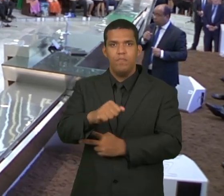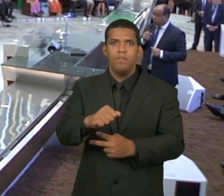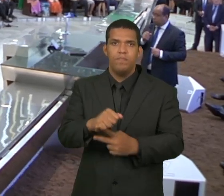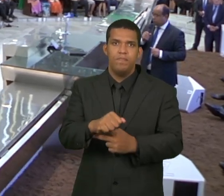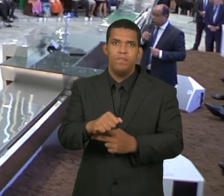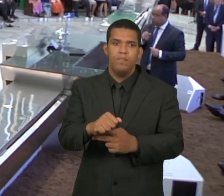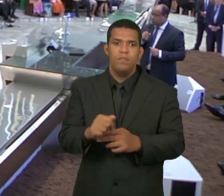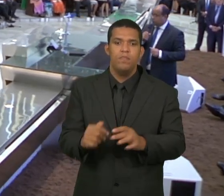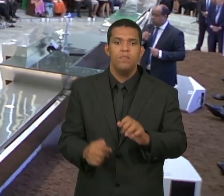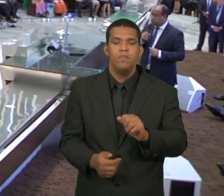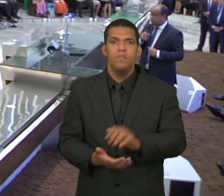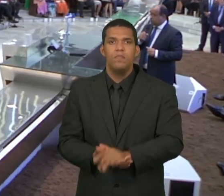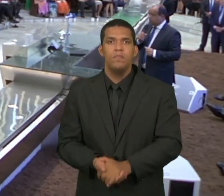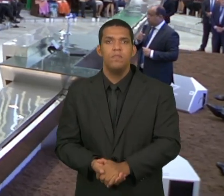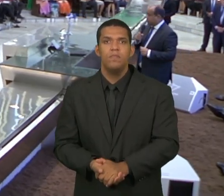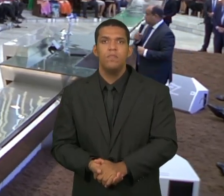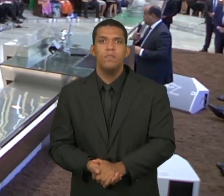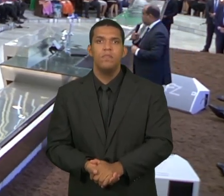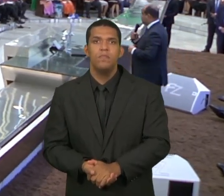Unidos.